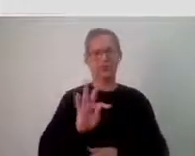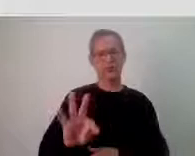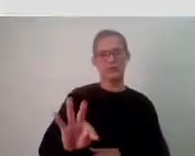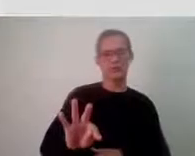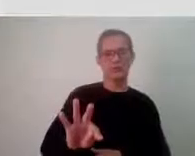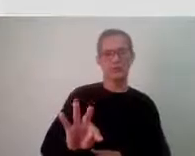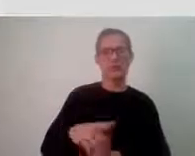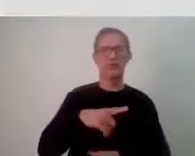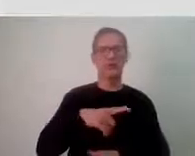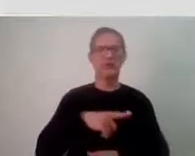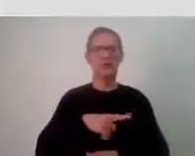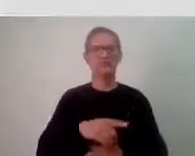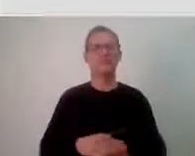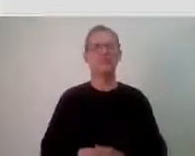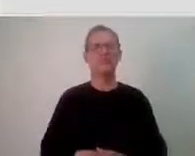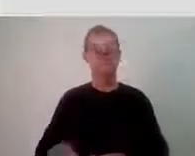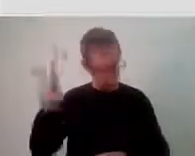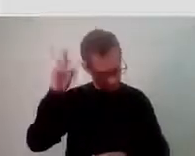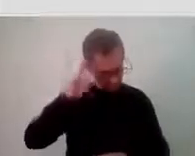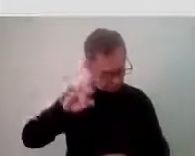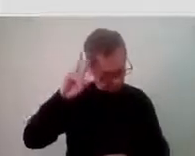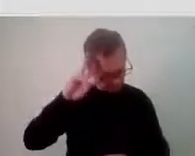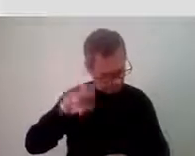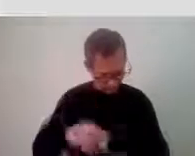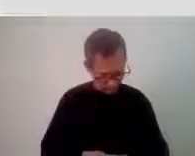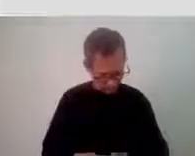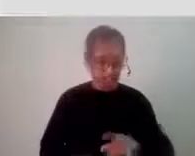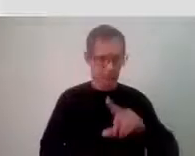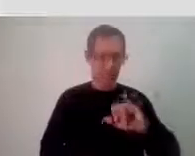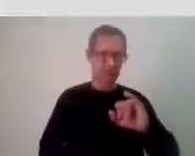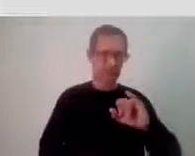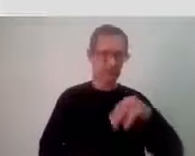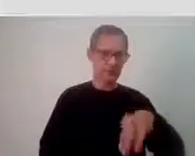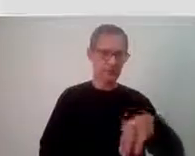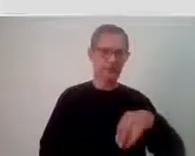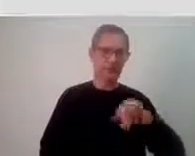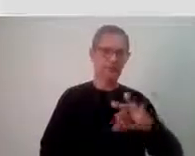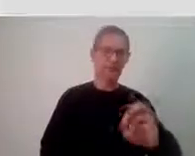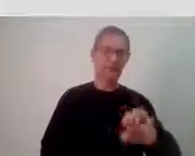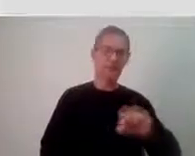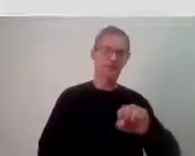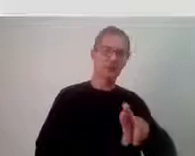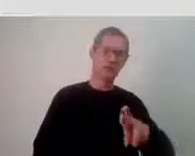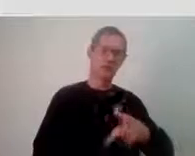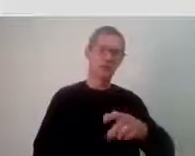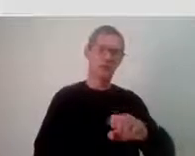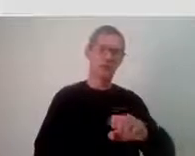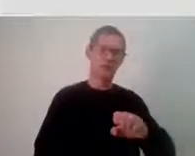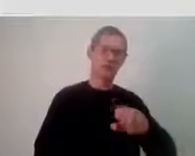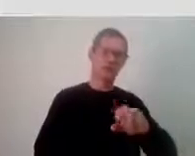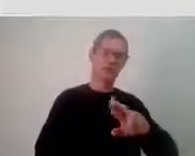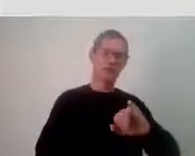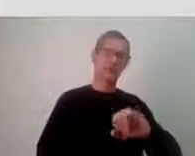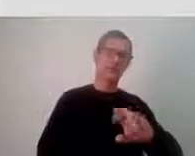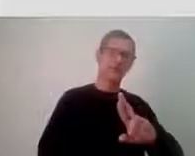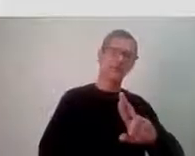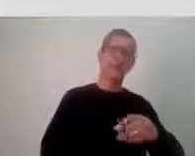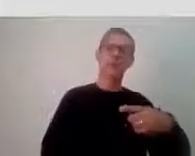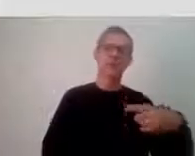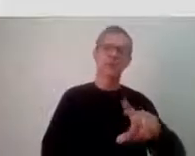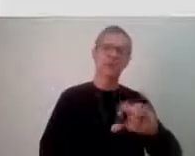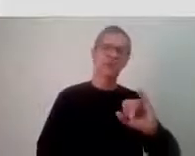substitui. Nós vamos ter. Lembre-se, limite superior menos